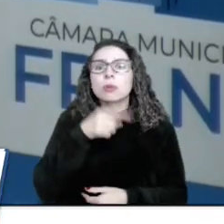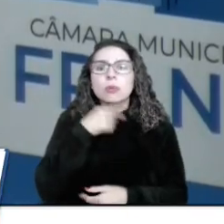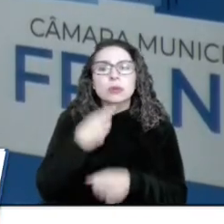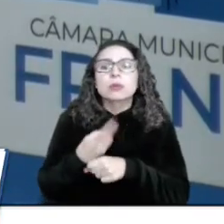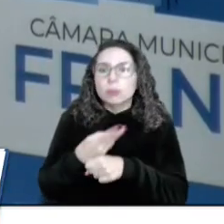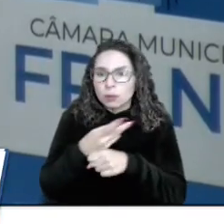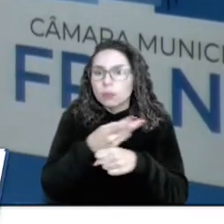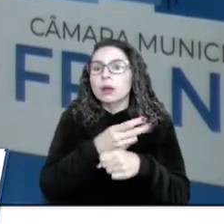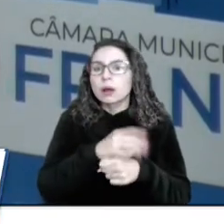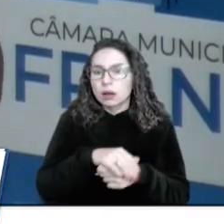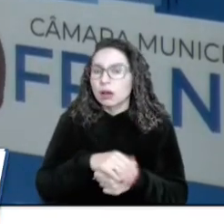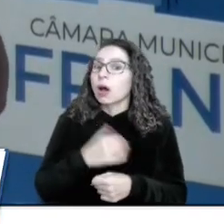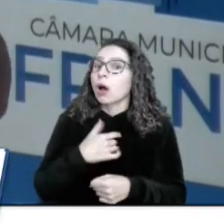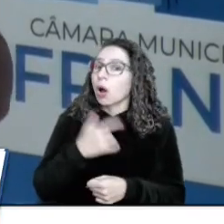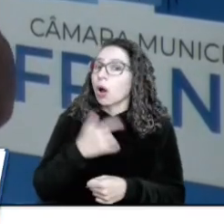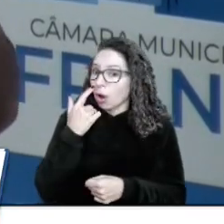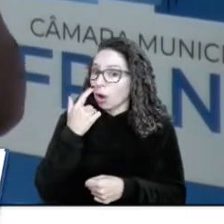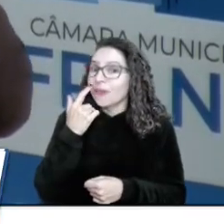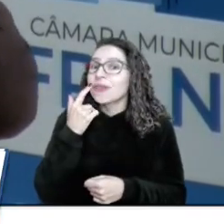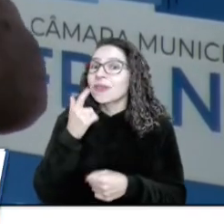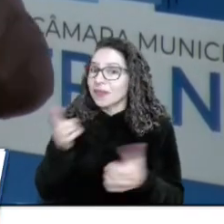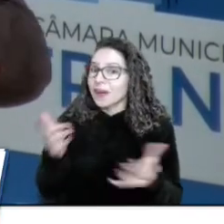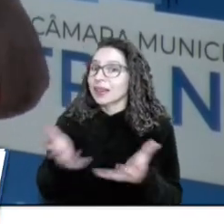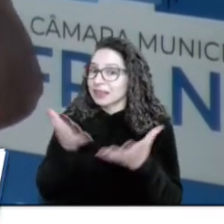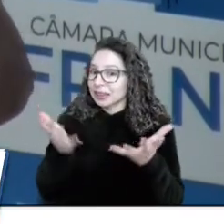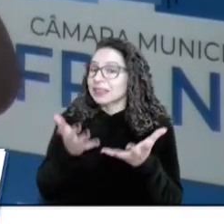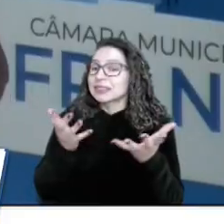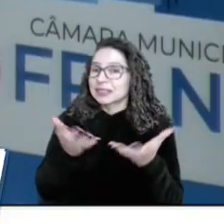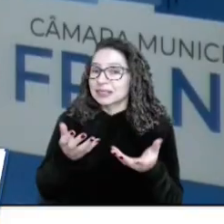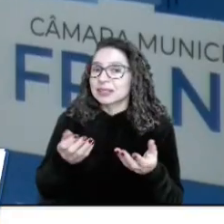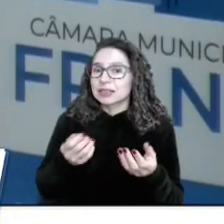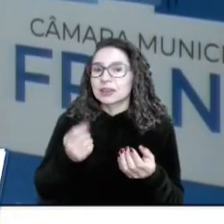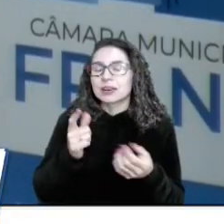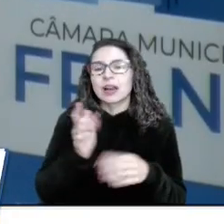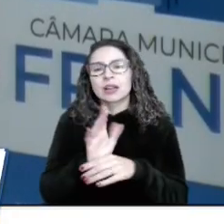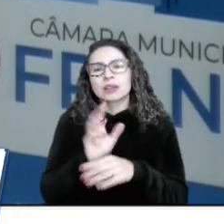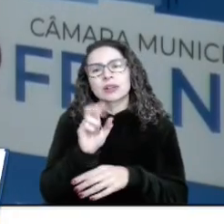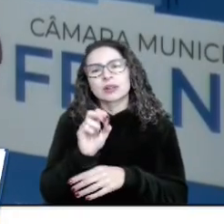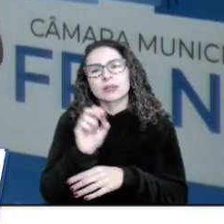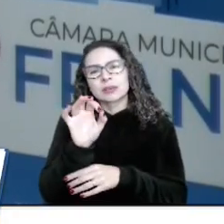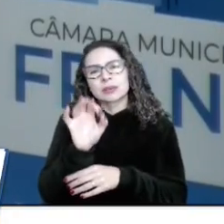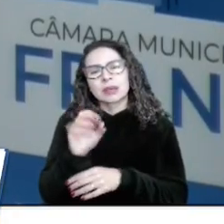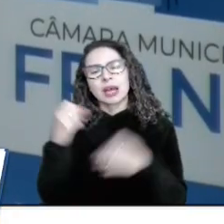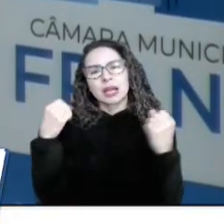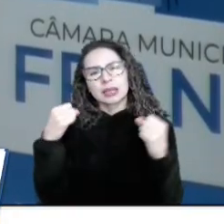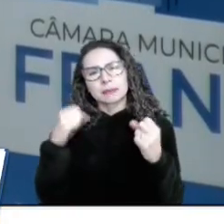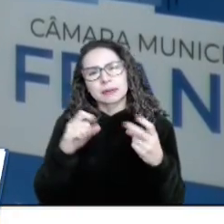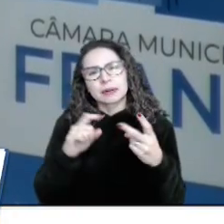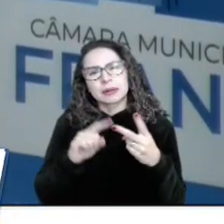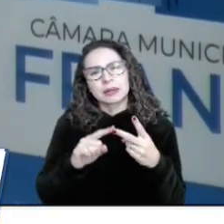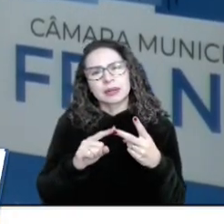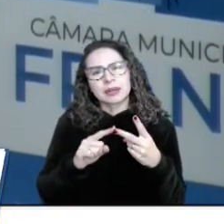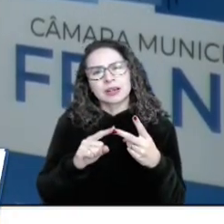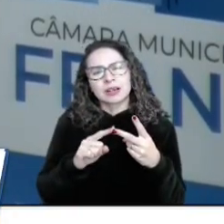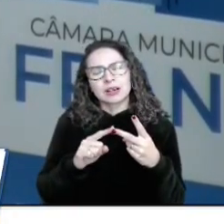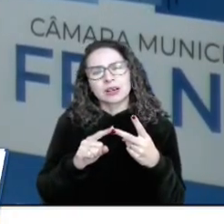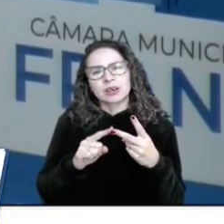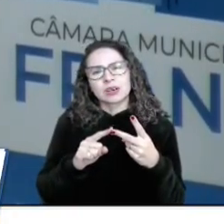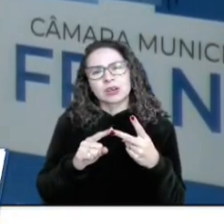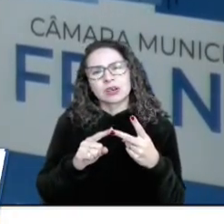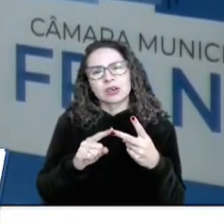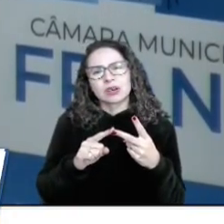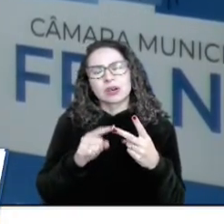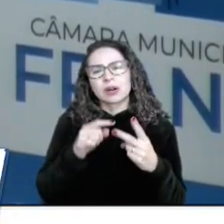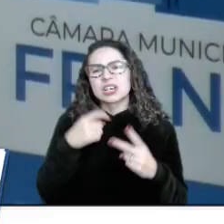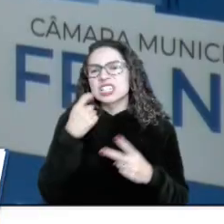E olha que eu ainda dou alguns incentivos. Ajuda em 50% de academia. O plano